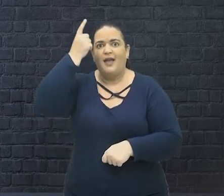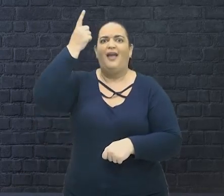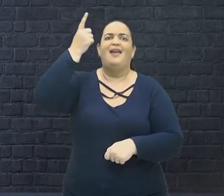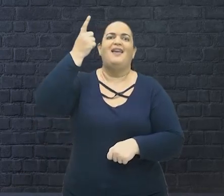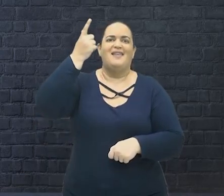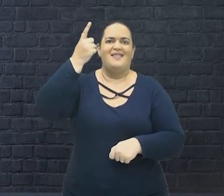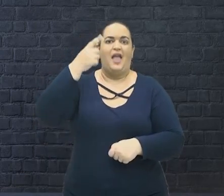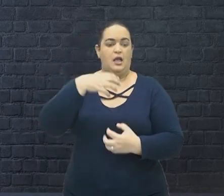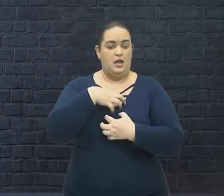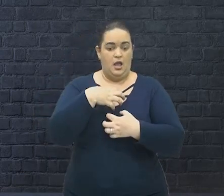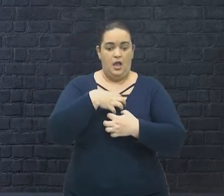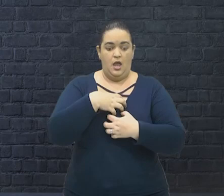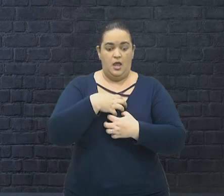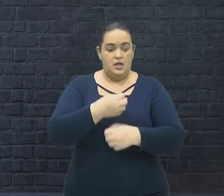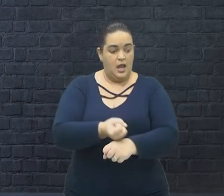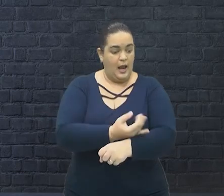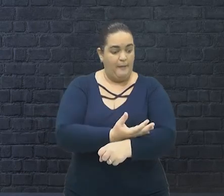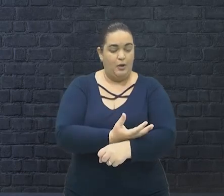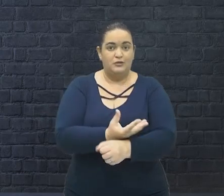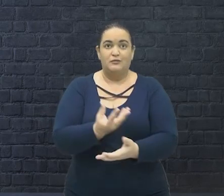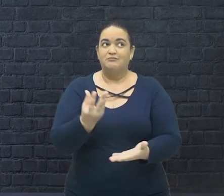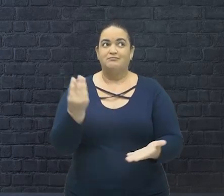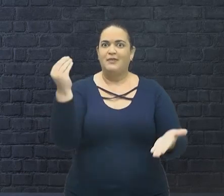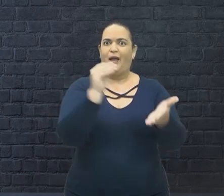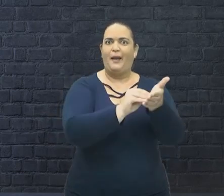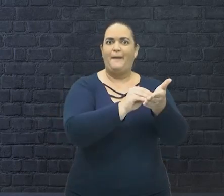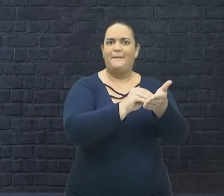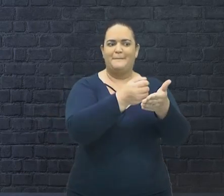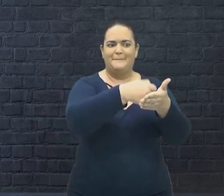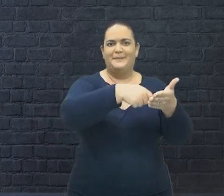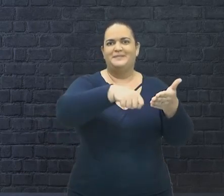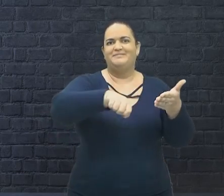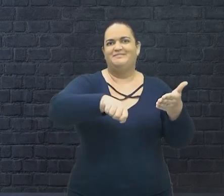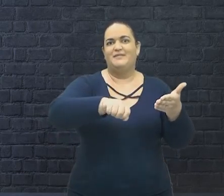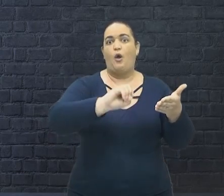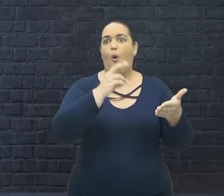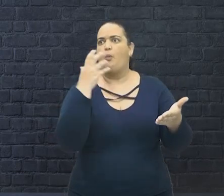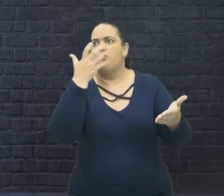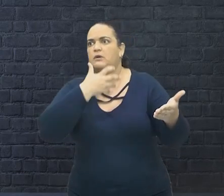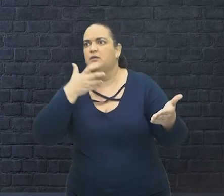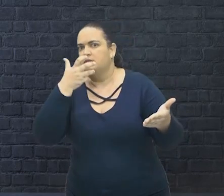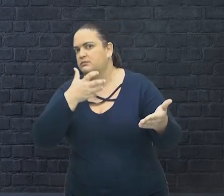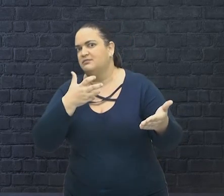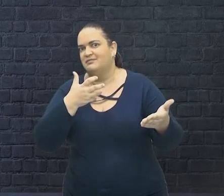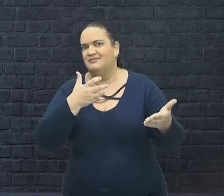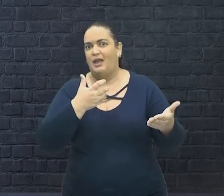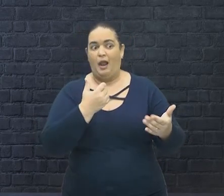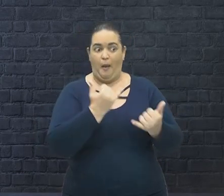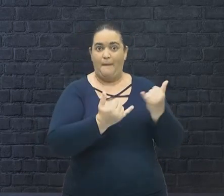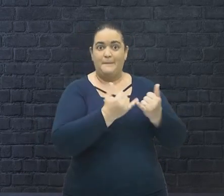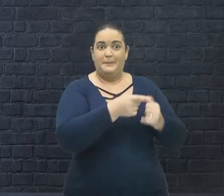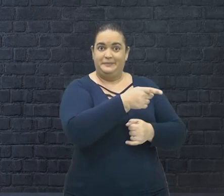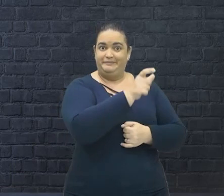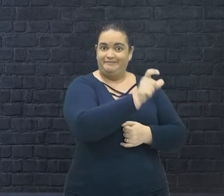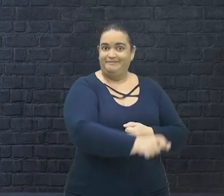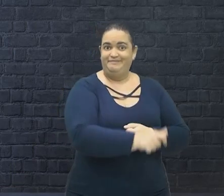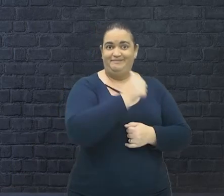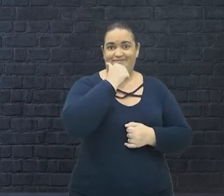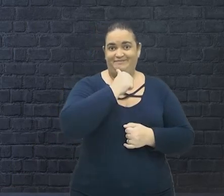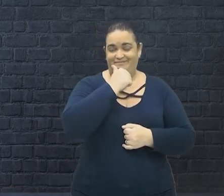de externalizar, né, as suas emoções. Assim fez Carolina Maria de Jesus. E nesse